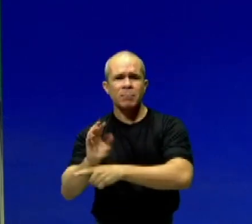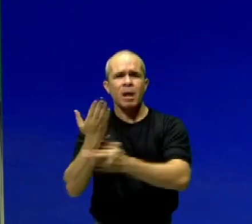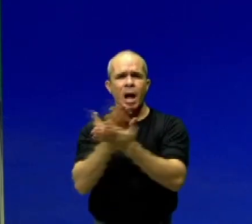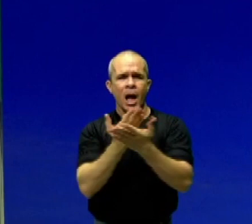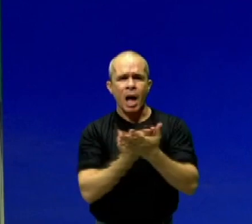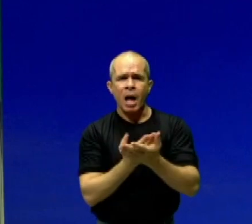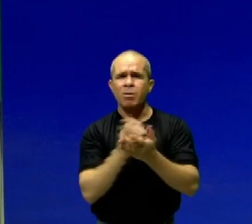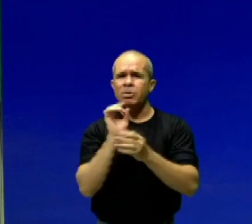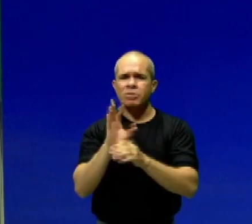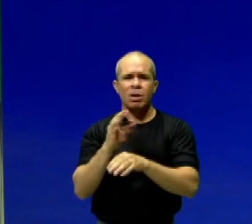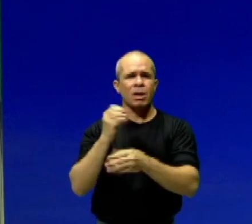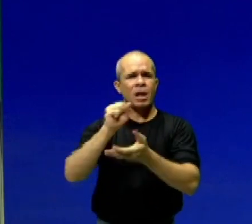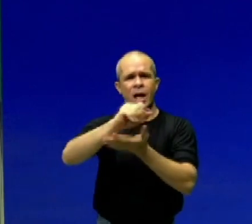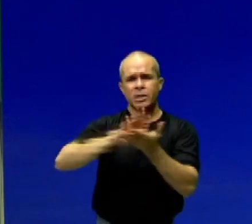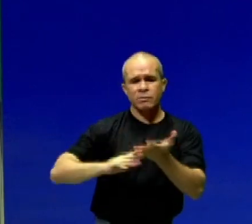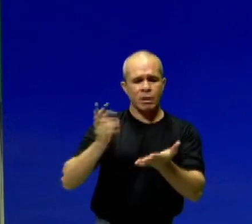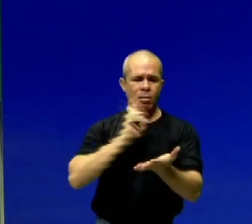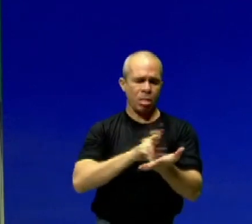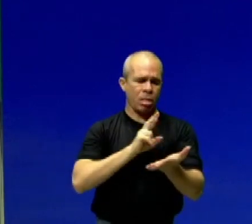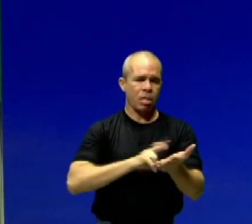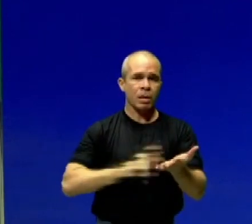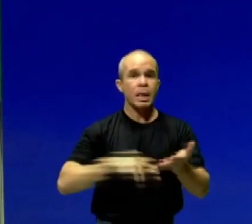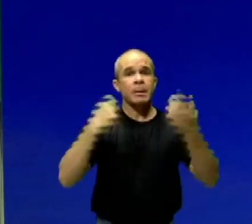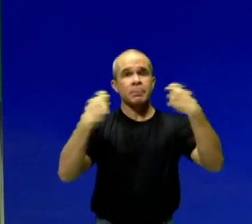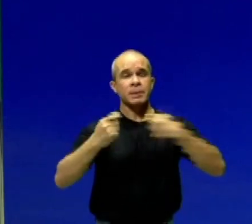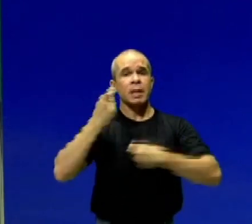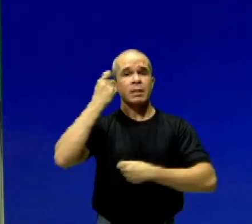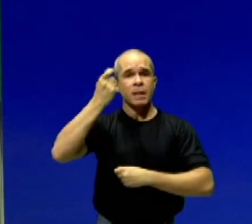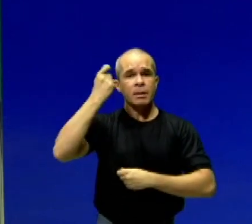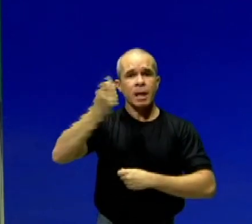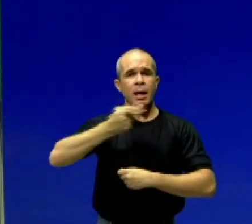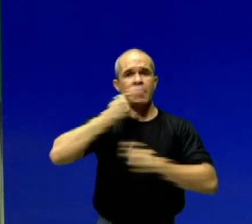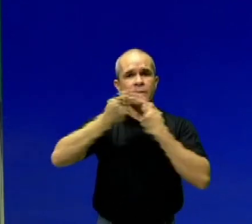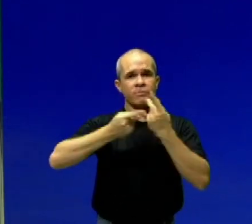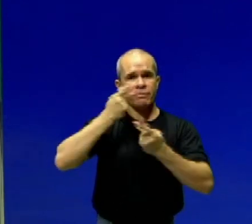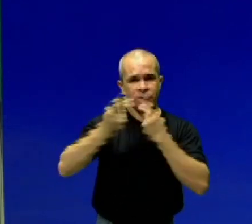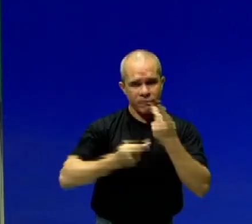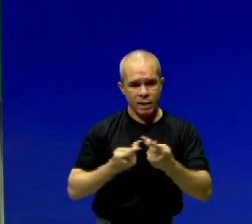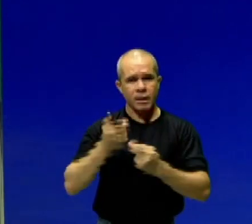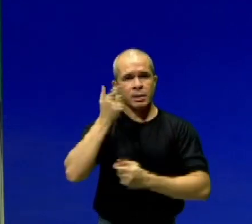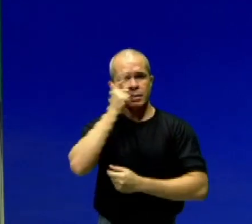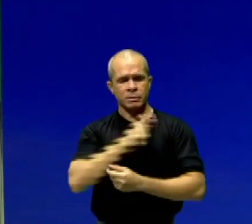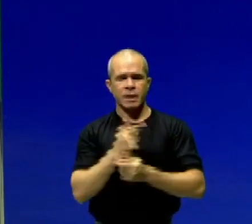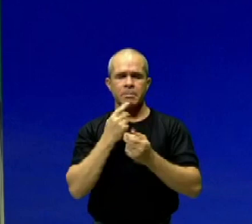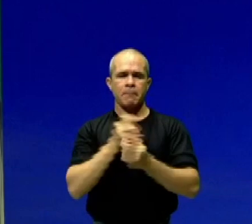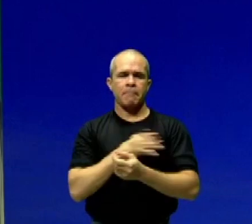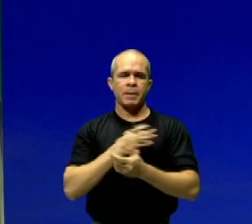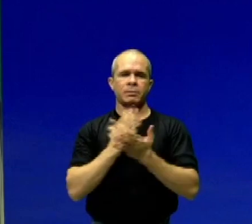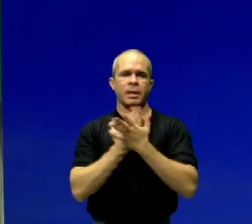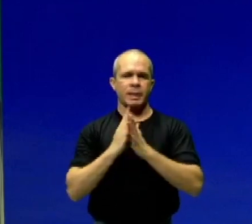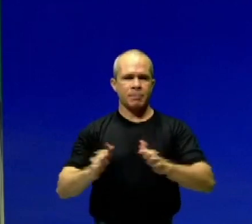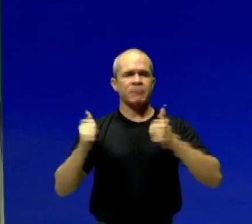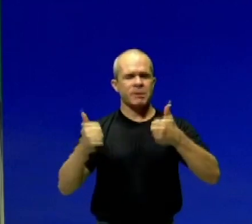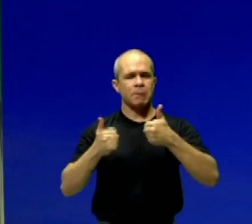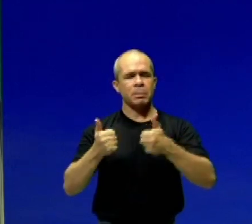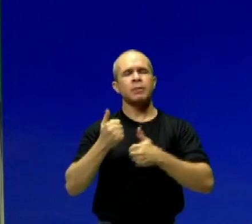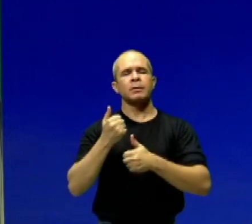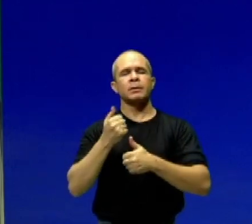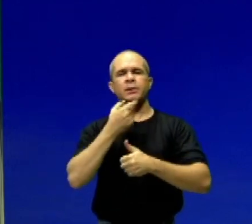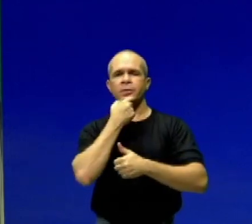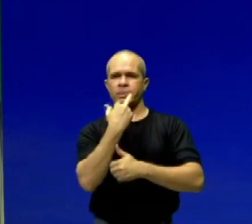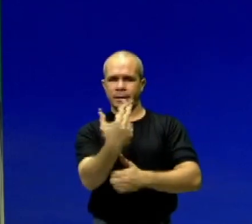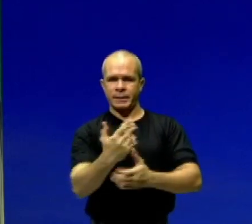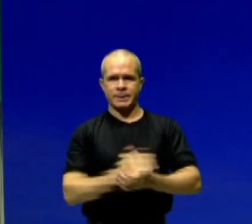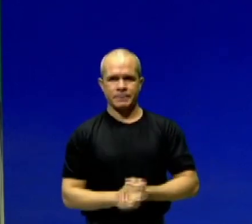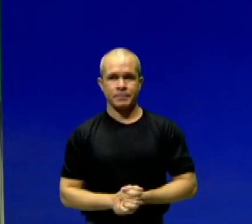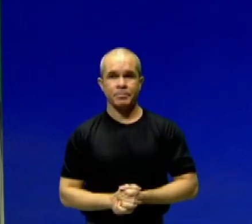aula, fazendo um exercício escrito, não. Nós temos que tentar falar, temos que perder esse medo. Aí sim nós vamos ficar great na língua inglesa.